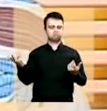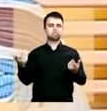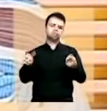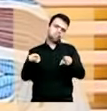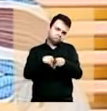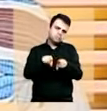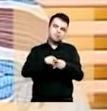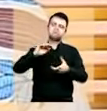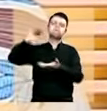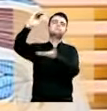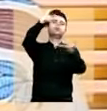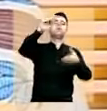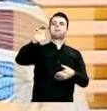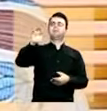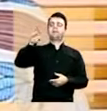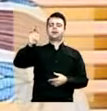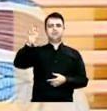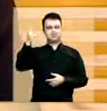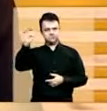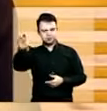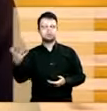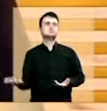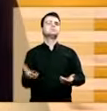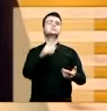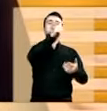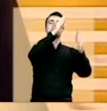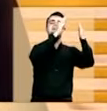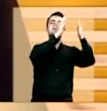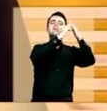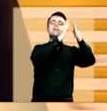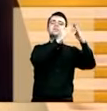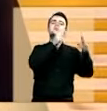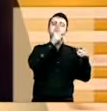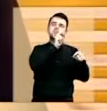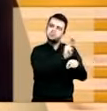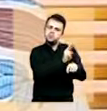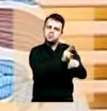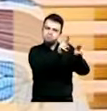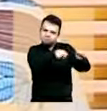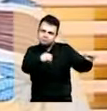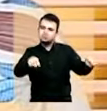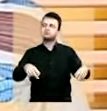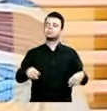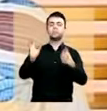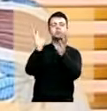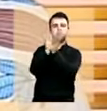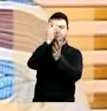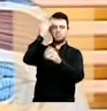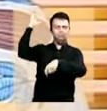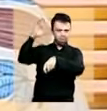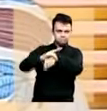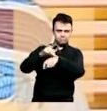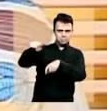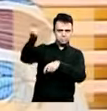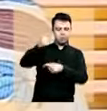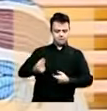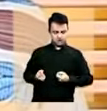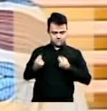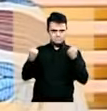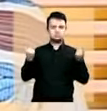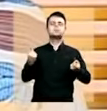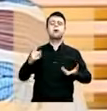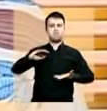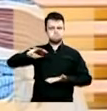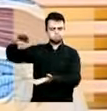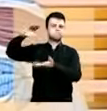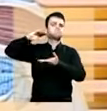Que também vão para as creches, vão para os asilos, né, grupos de câncer também consomem